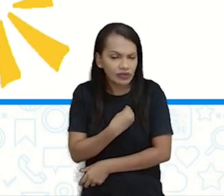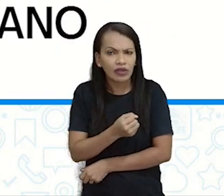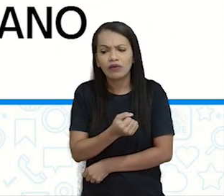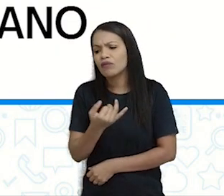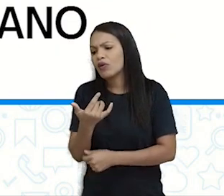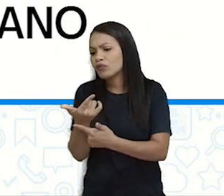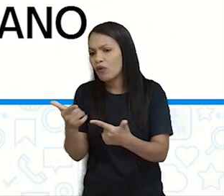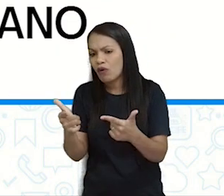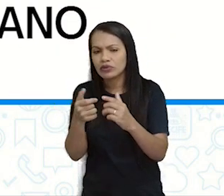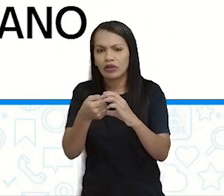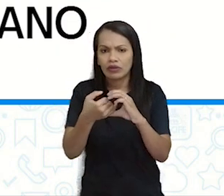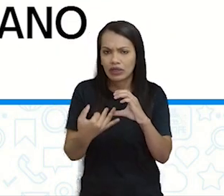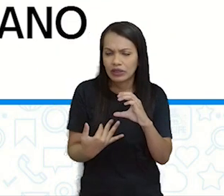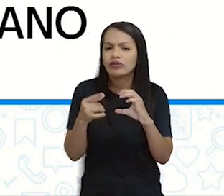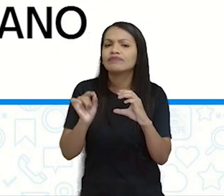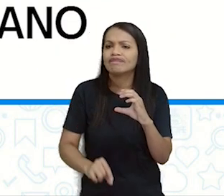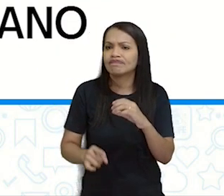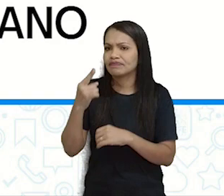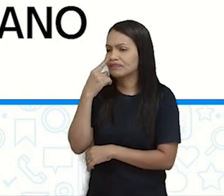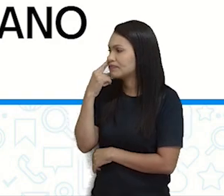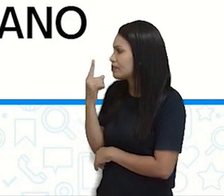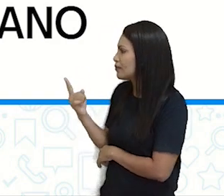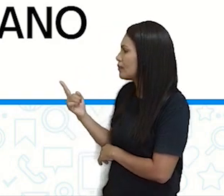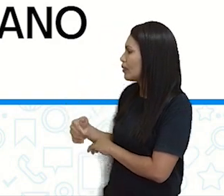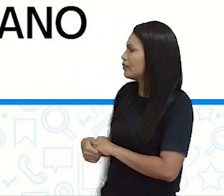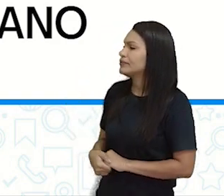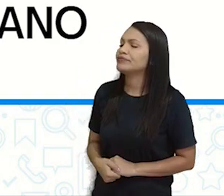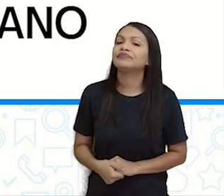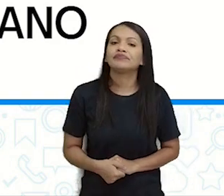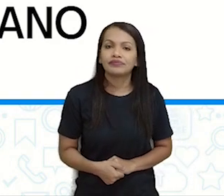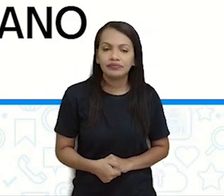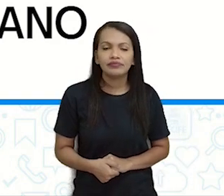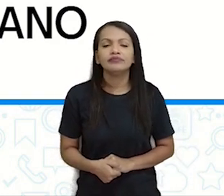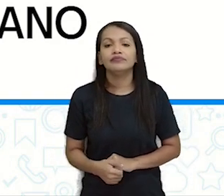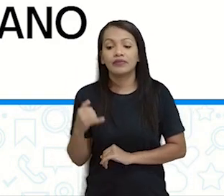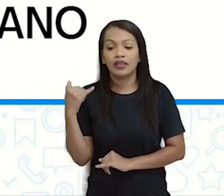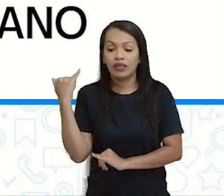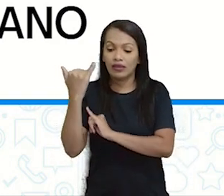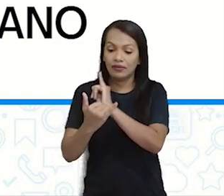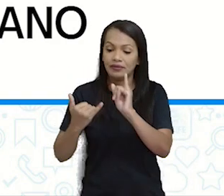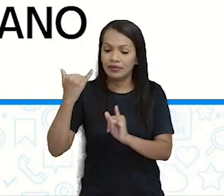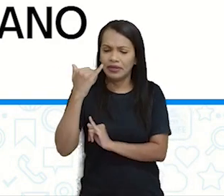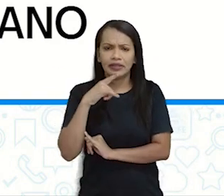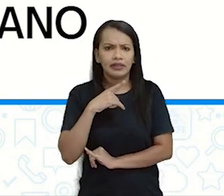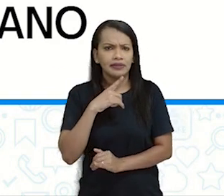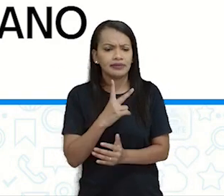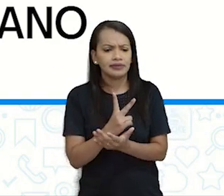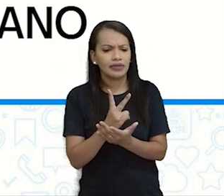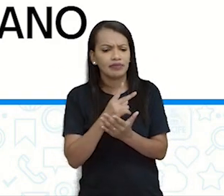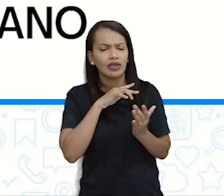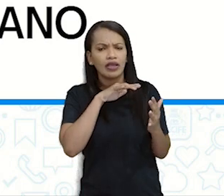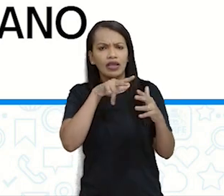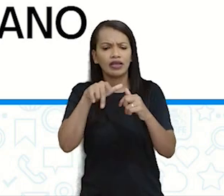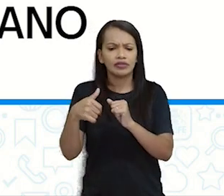as outras características das fábulas? Olha só, gente. As fábulas têm sempre animais que